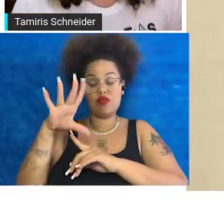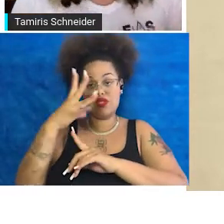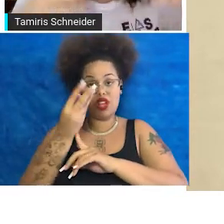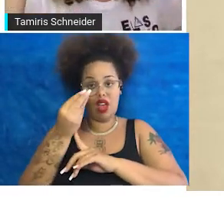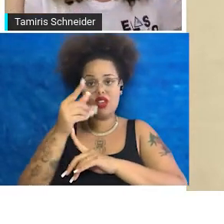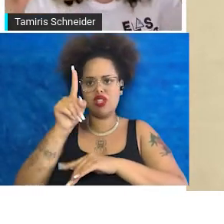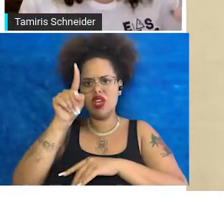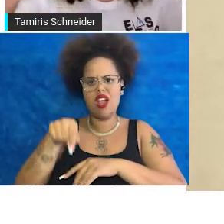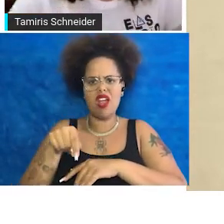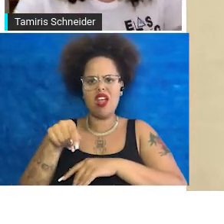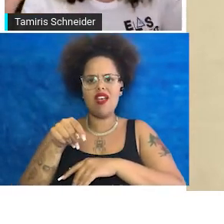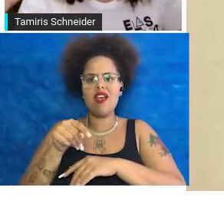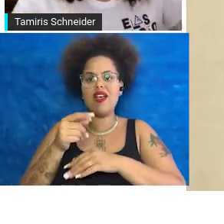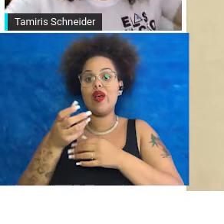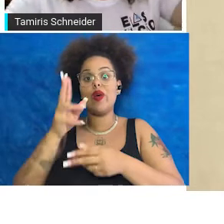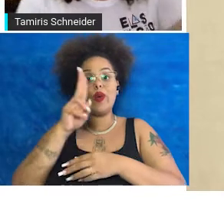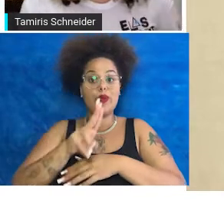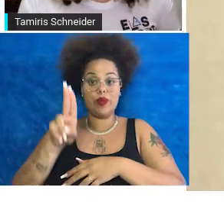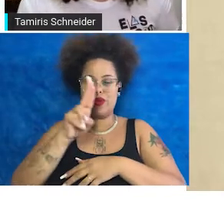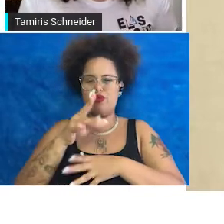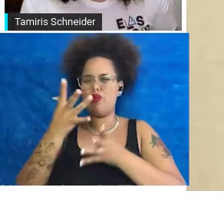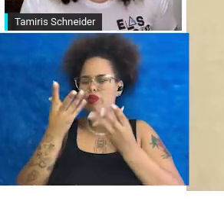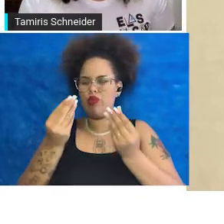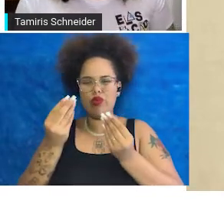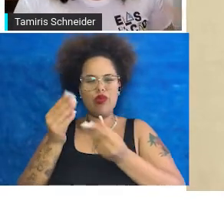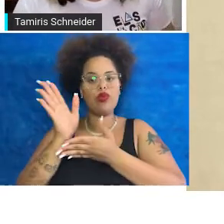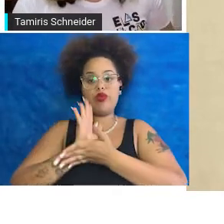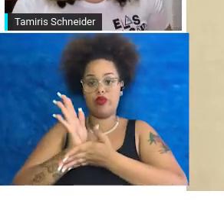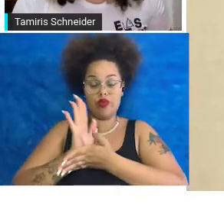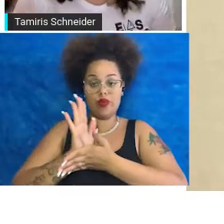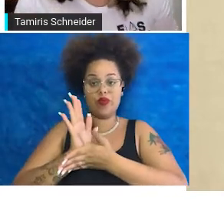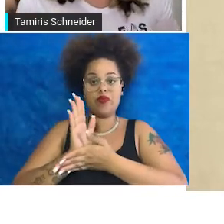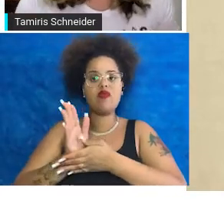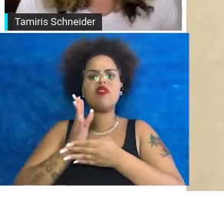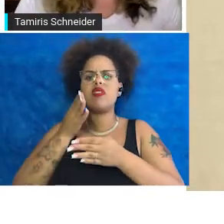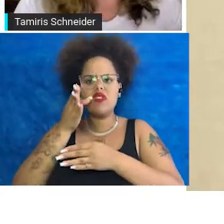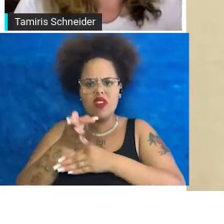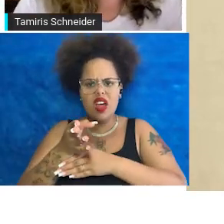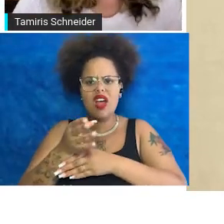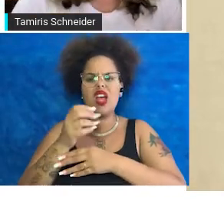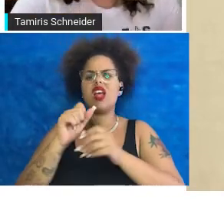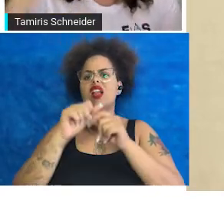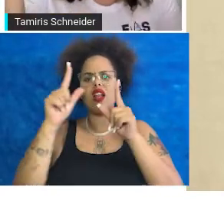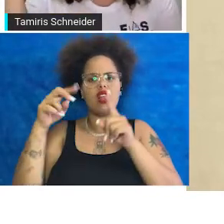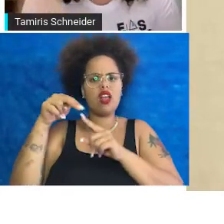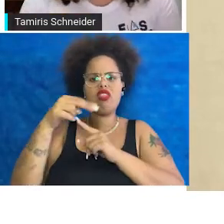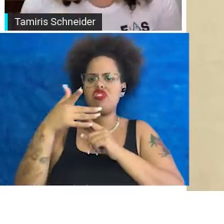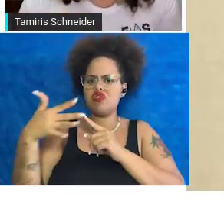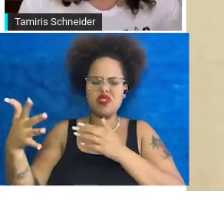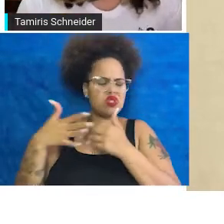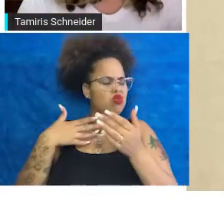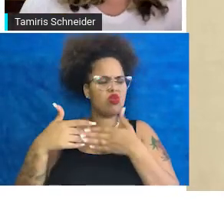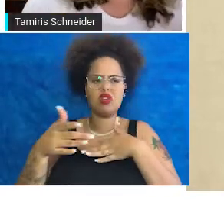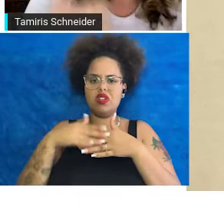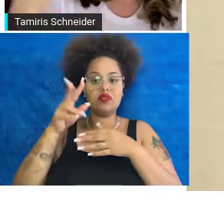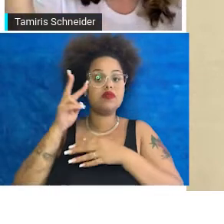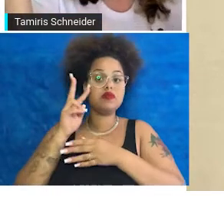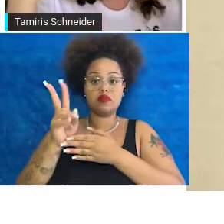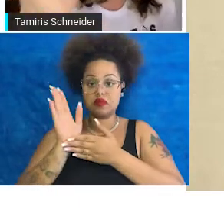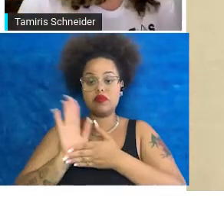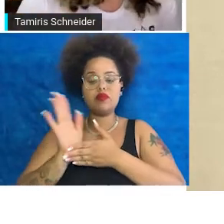é consuma muito filme. Vai lá, liga o Netflix, liga qualquer plataforma que você assiste